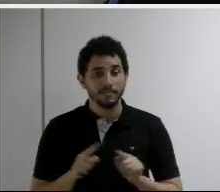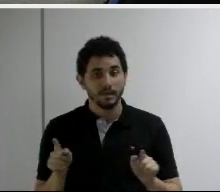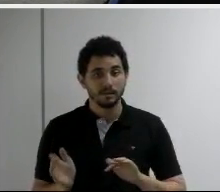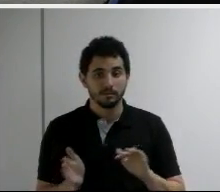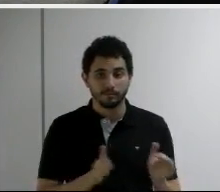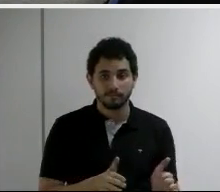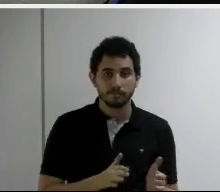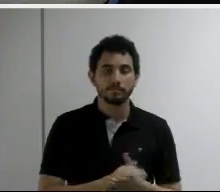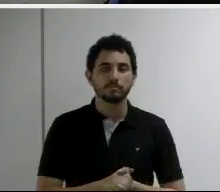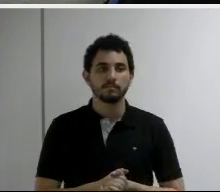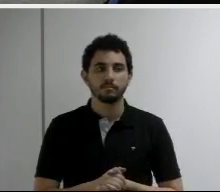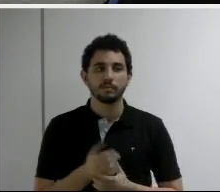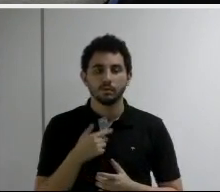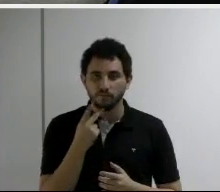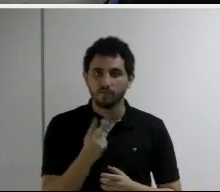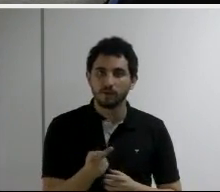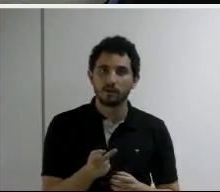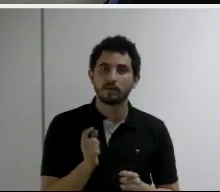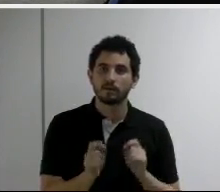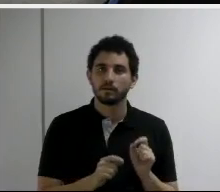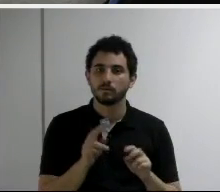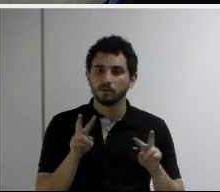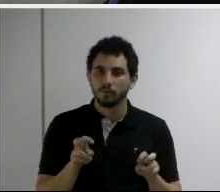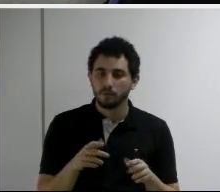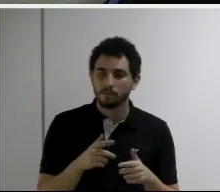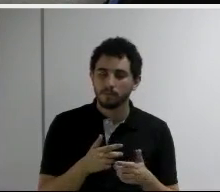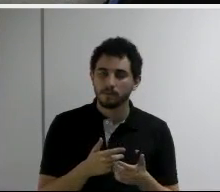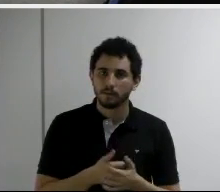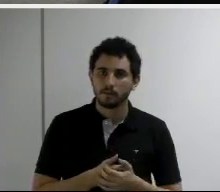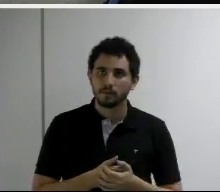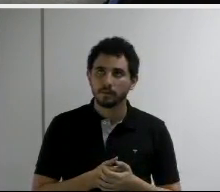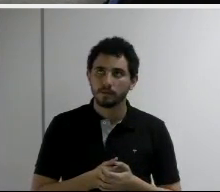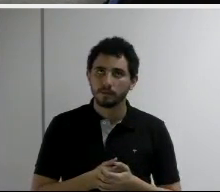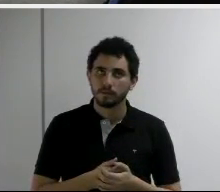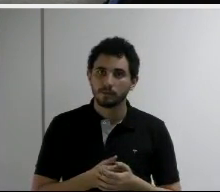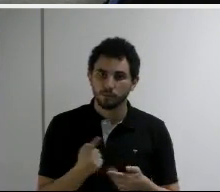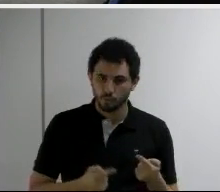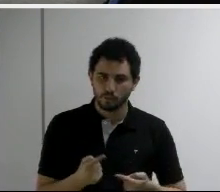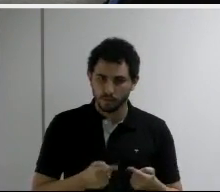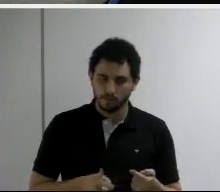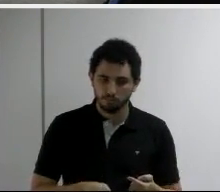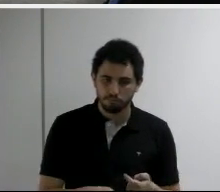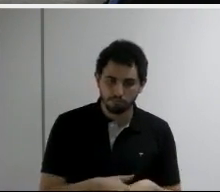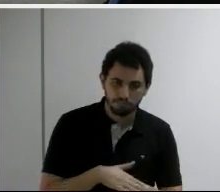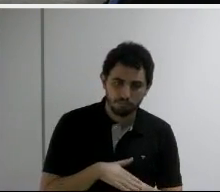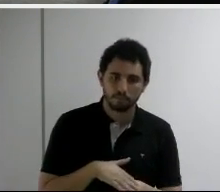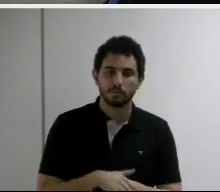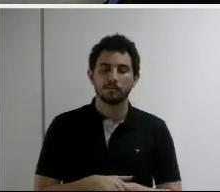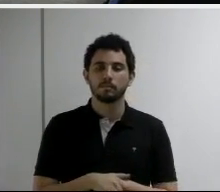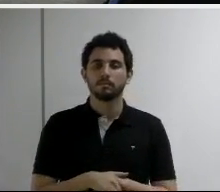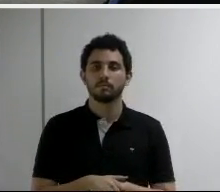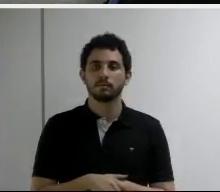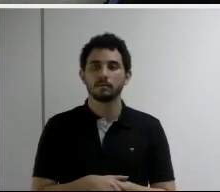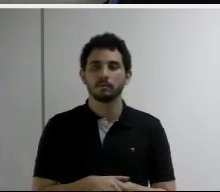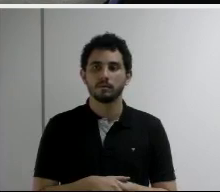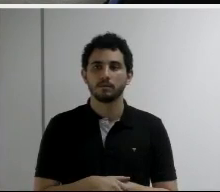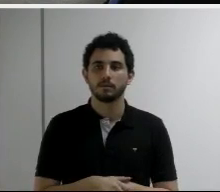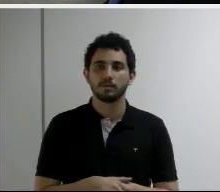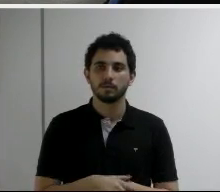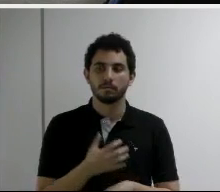Entretanto, né, eu queria colocar essa questão em discussão do ponto de